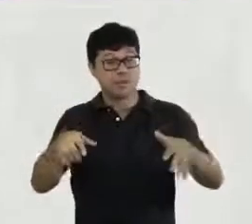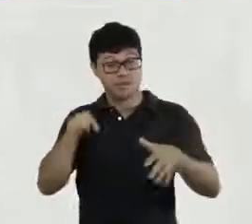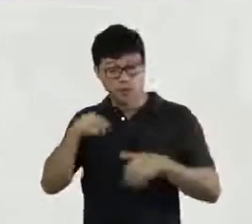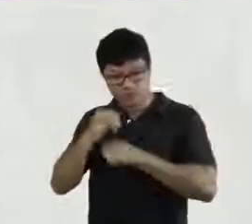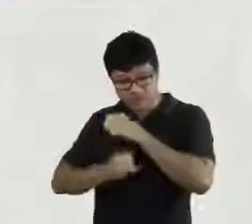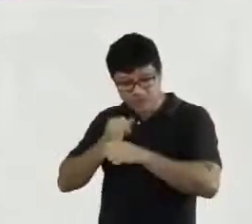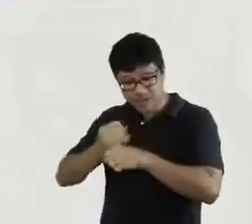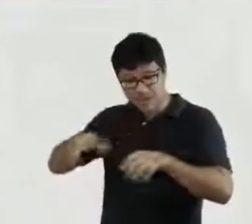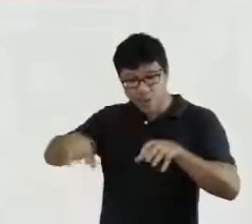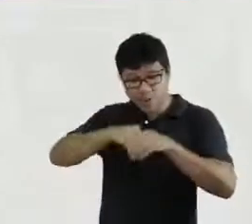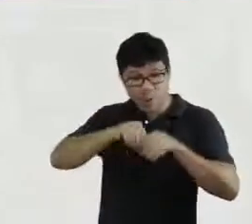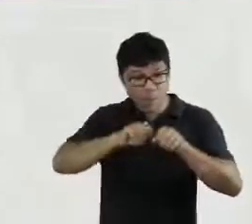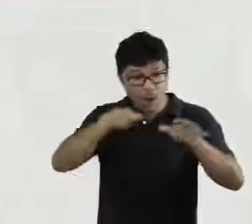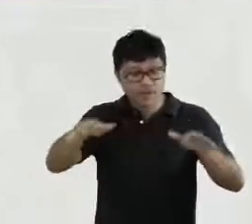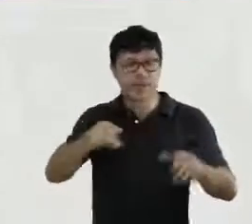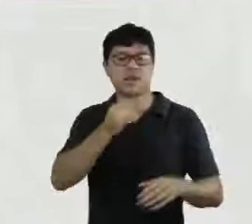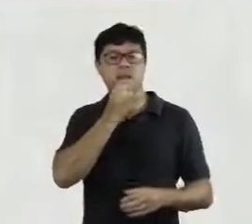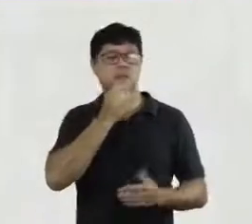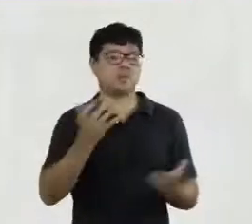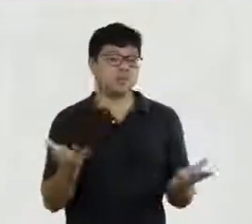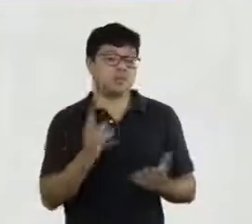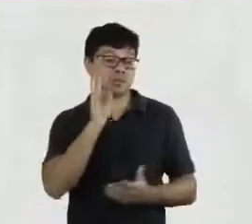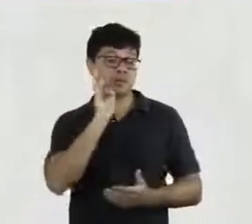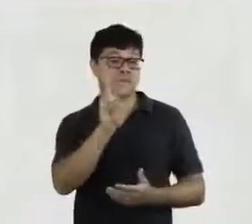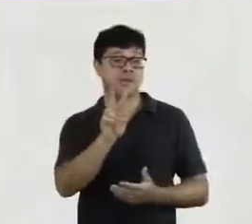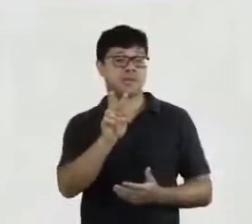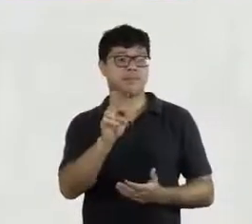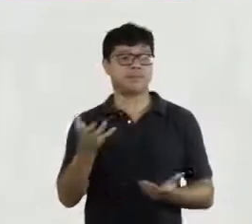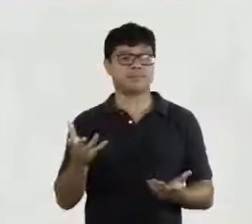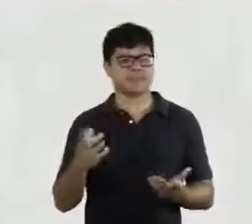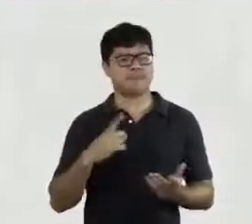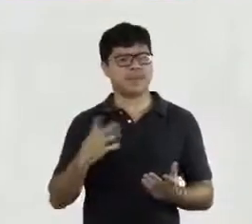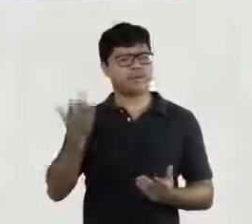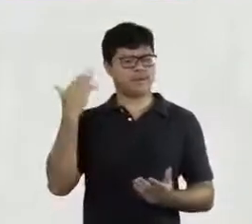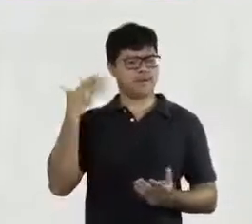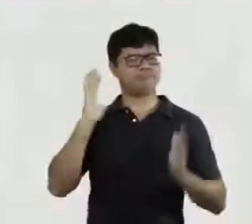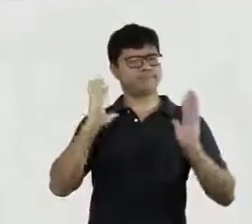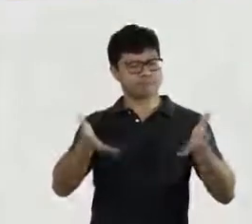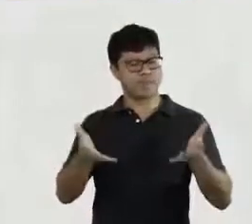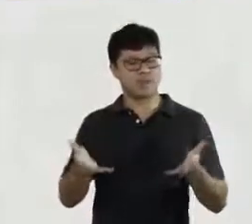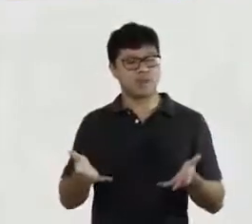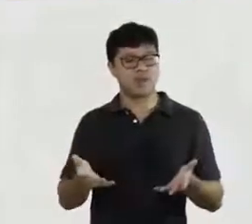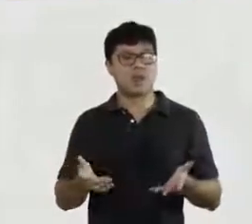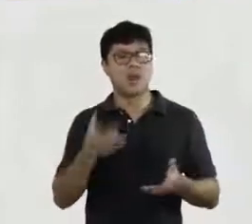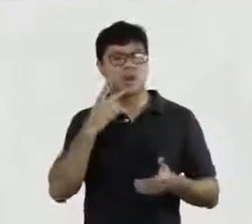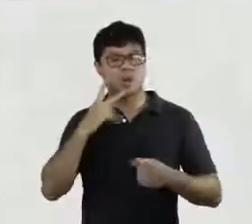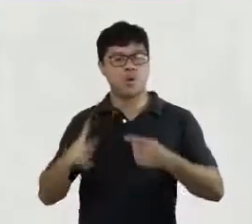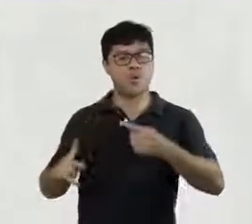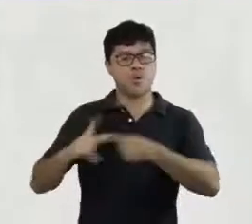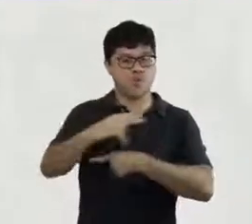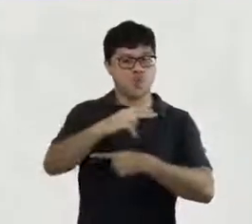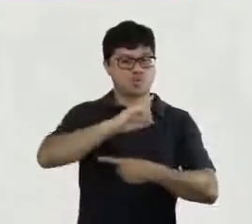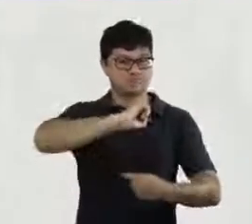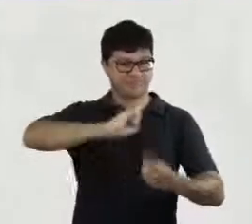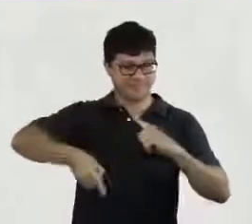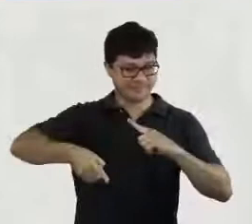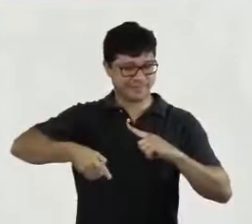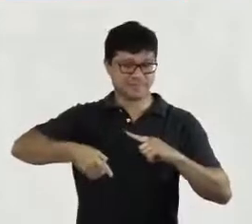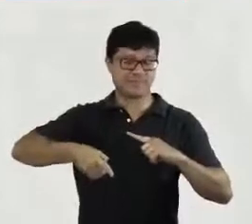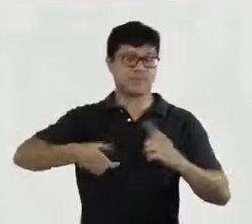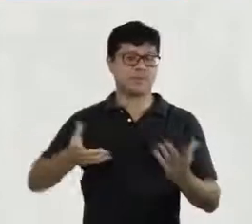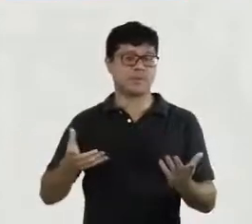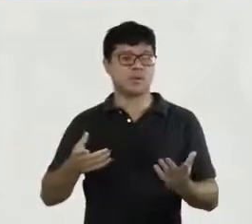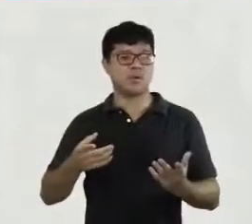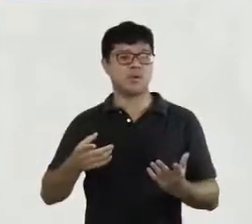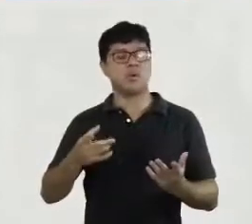tal, hoje a gente temos assistido, por exemplo, há muito tempo, não só a censura,